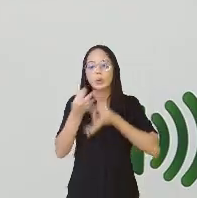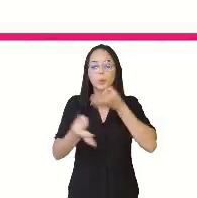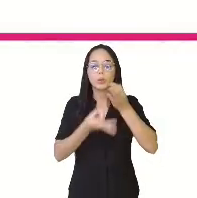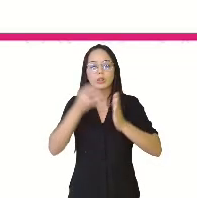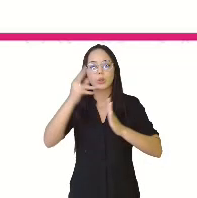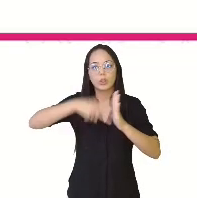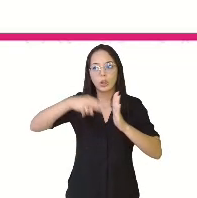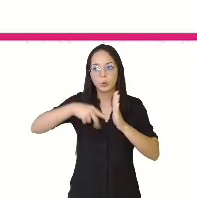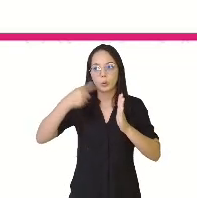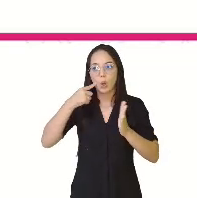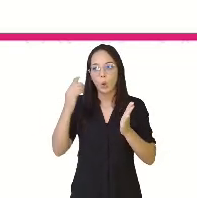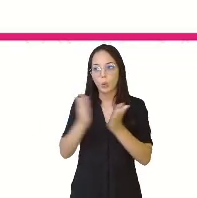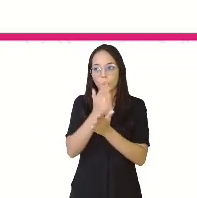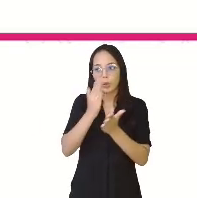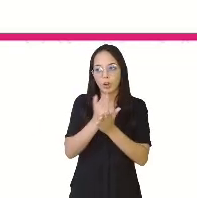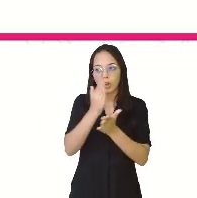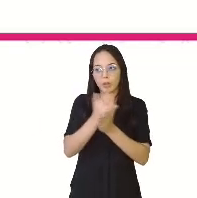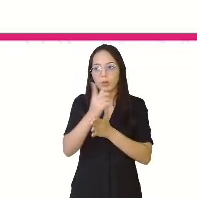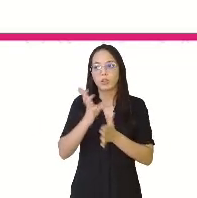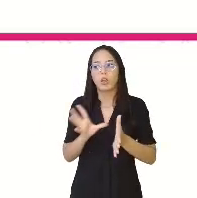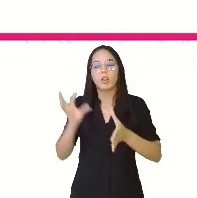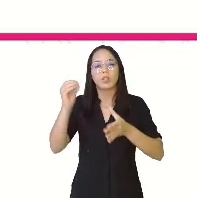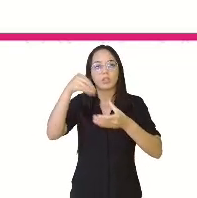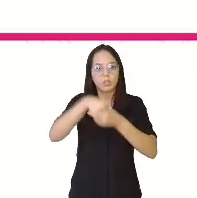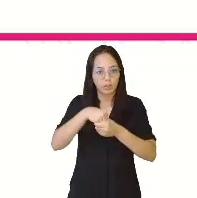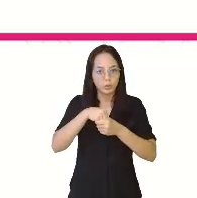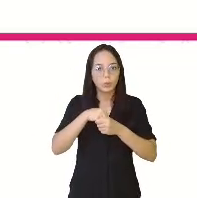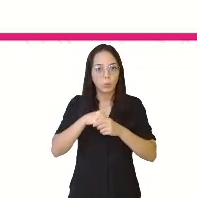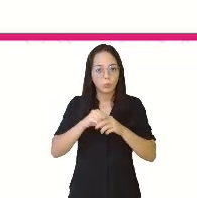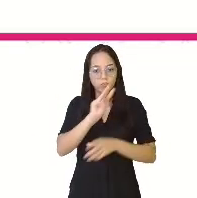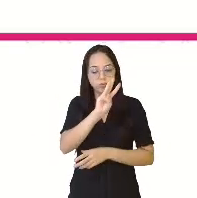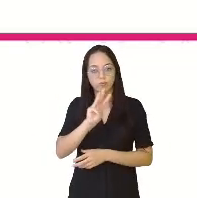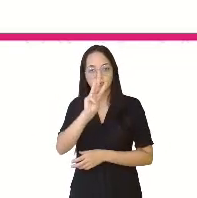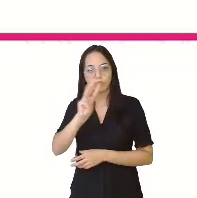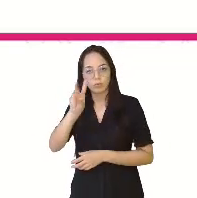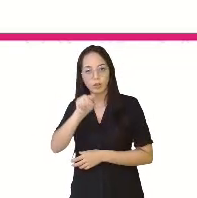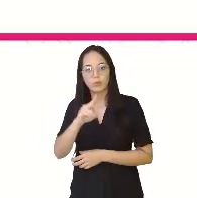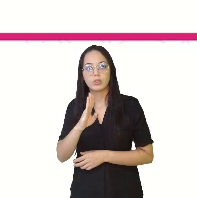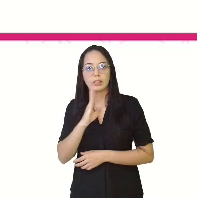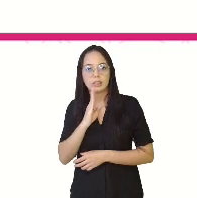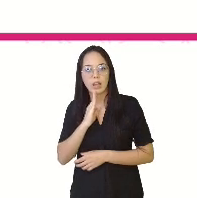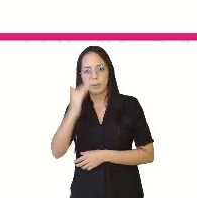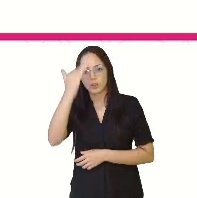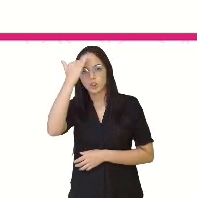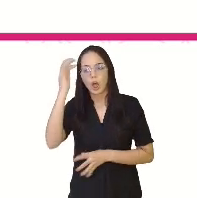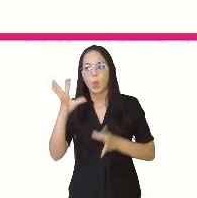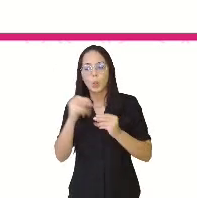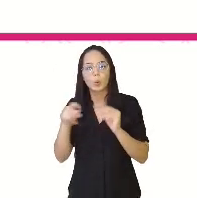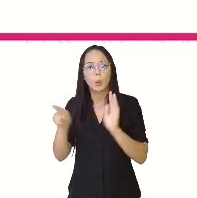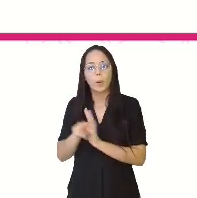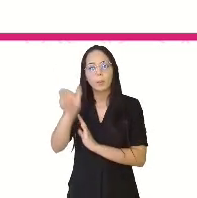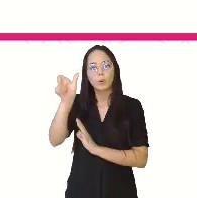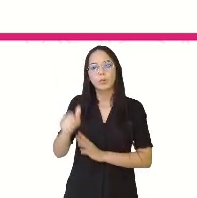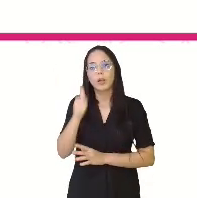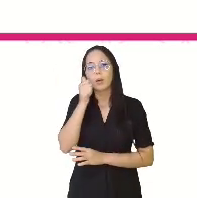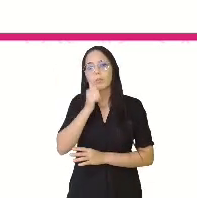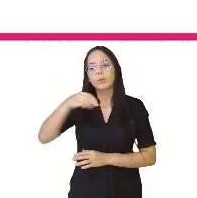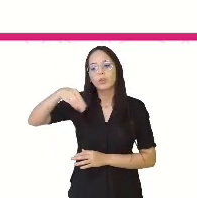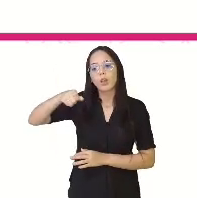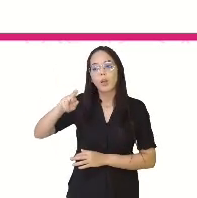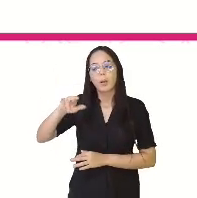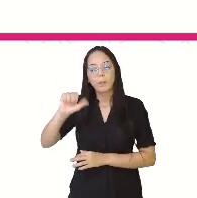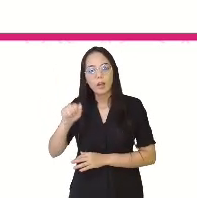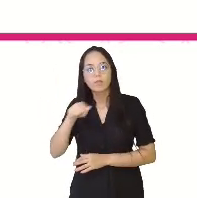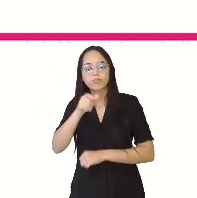vocês. Esses livros estão na árvore do livro, lá no site, como você já sabe, manusear, todos são de Maria Clara Machado. Você vai